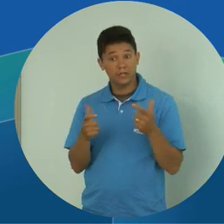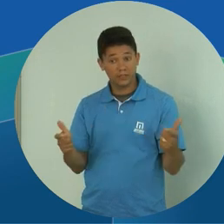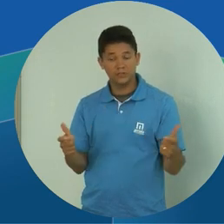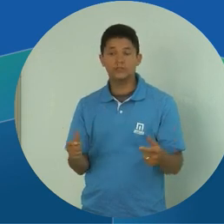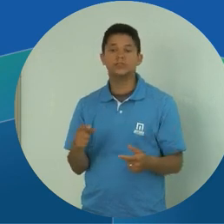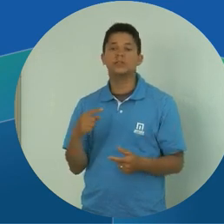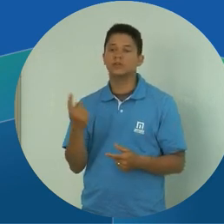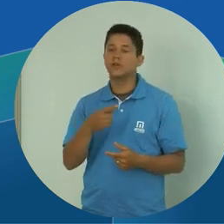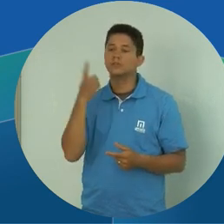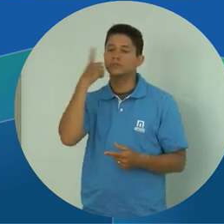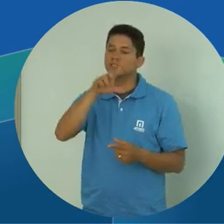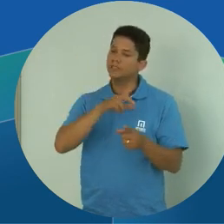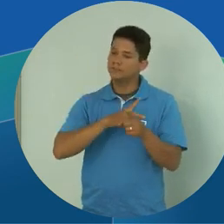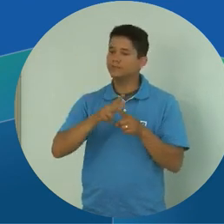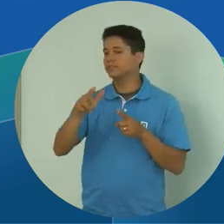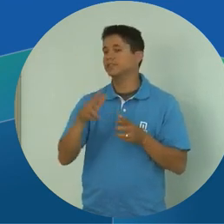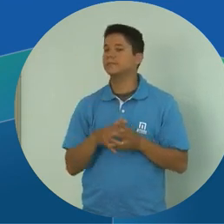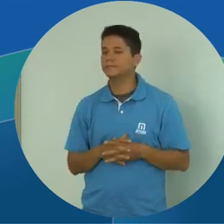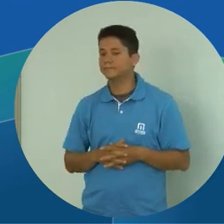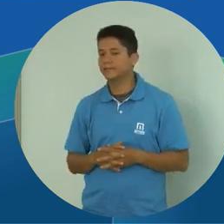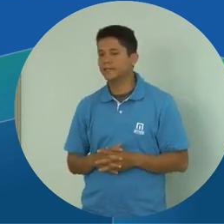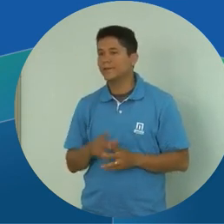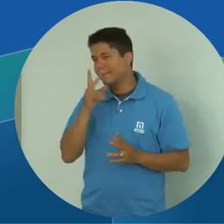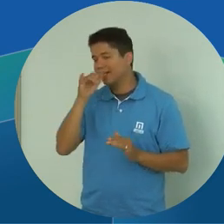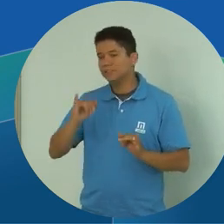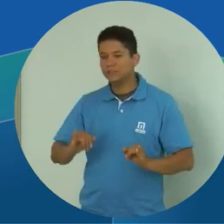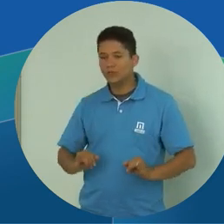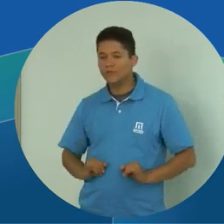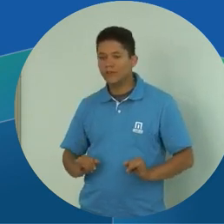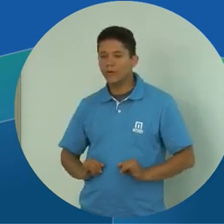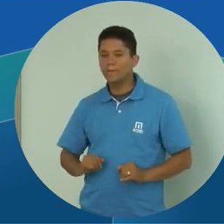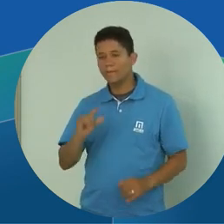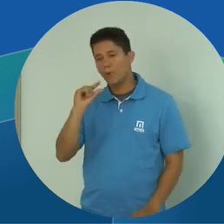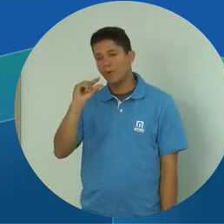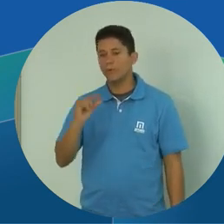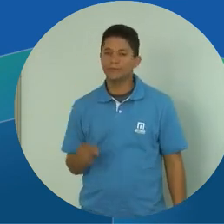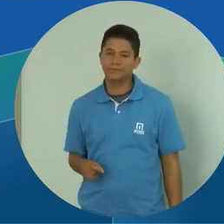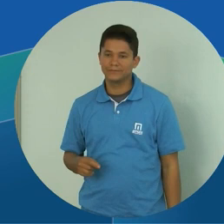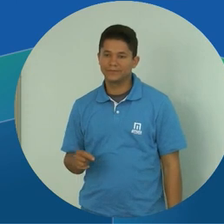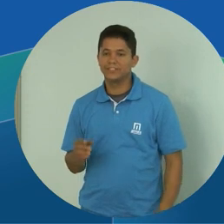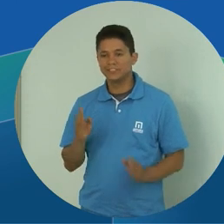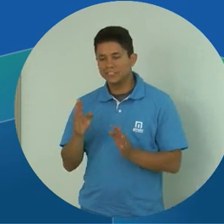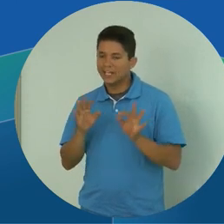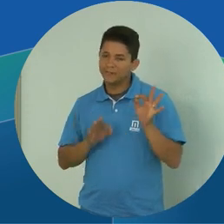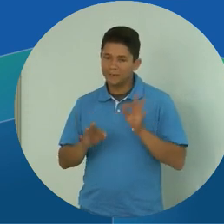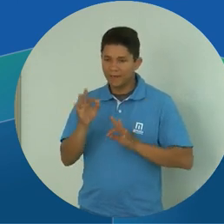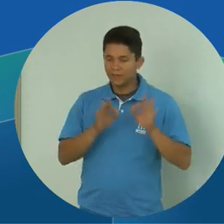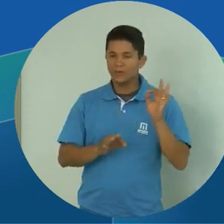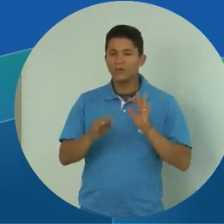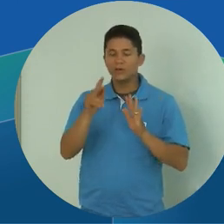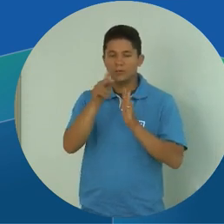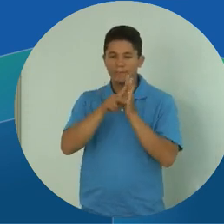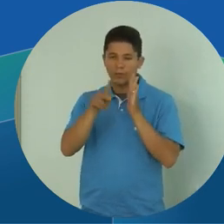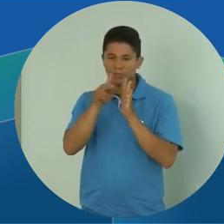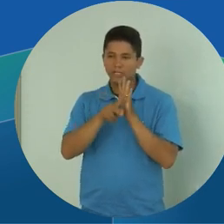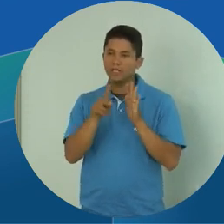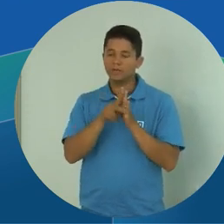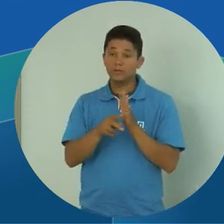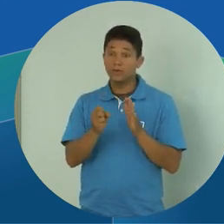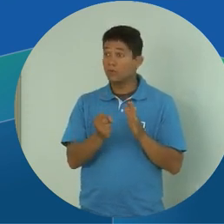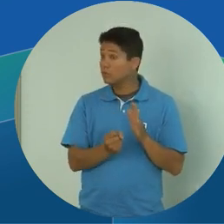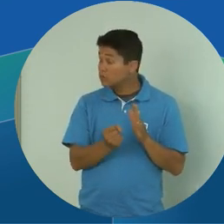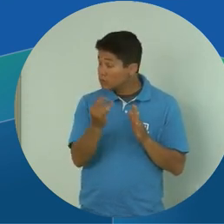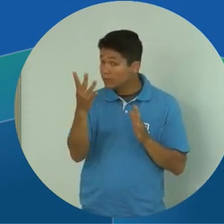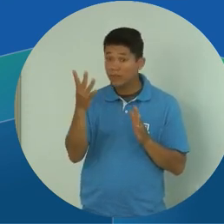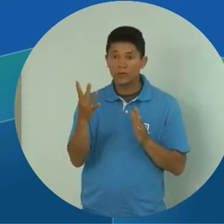vencer, sofrendo muito pouco, diria até. Já participei de projetos com grande número de pessoas também, que a gente